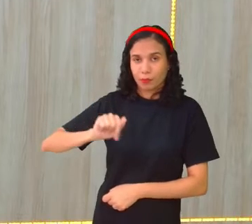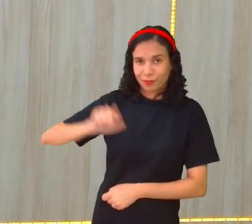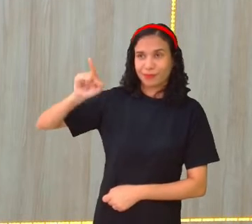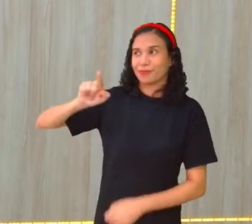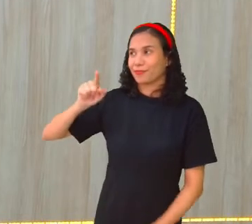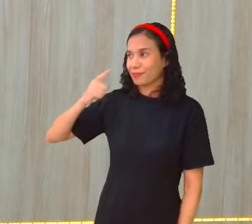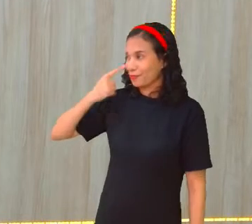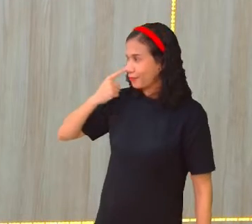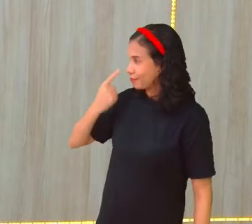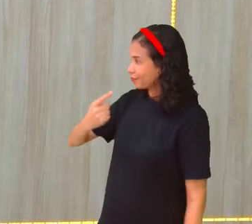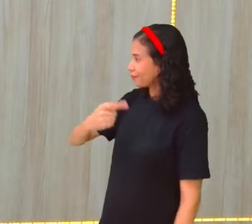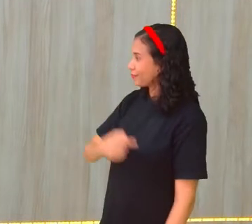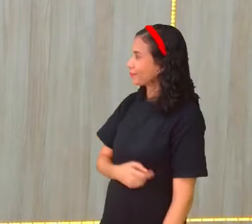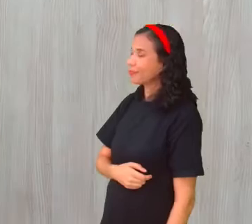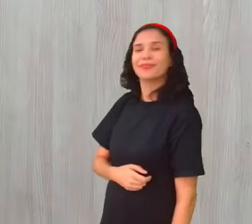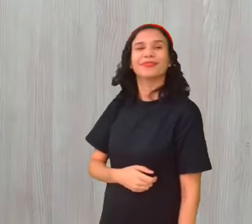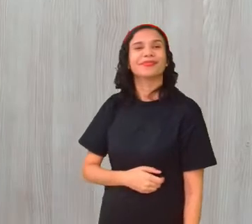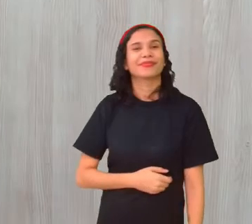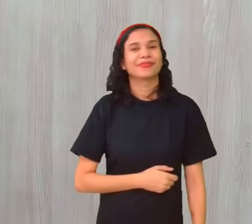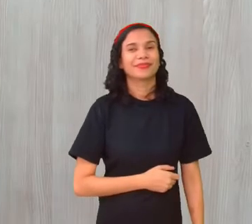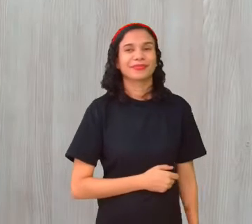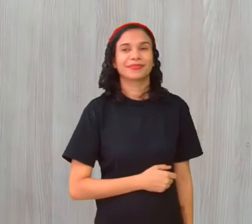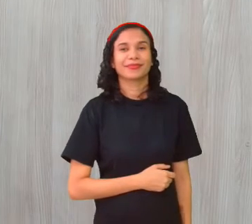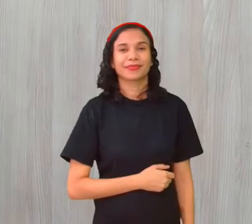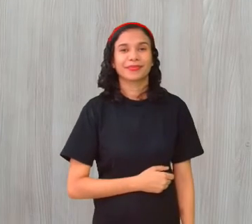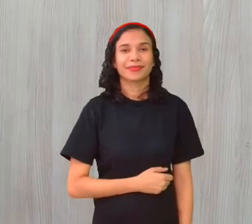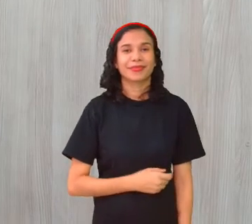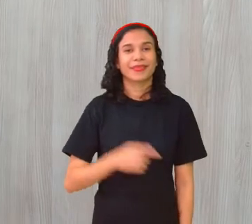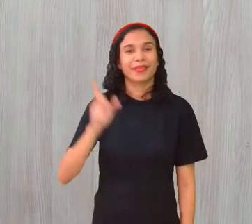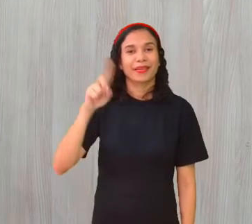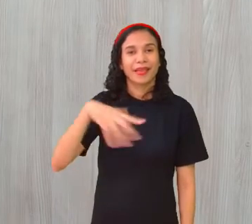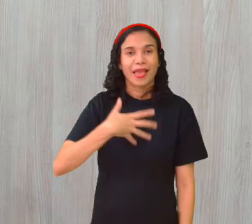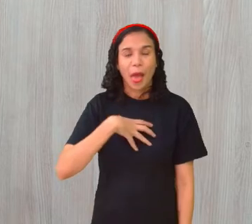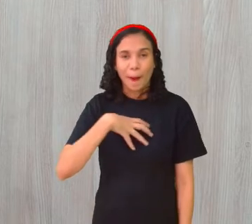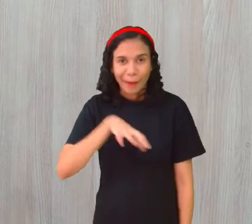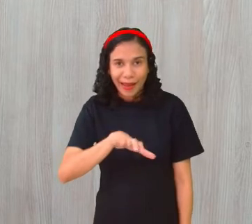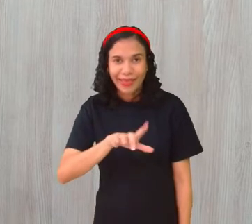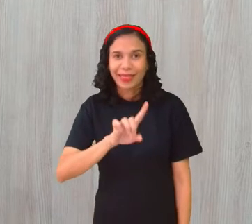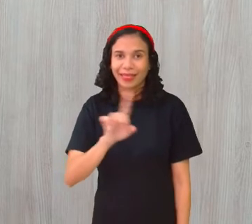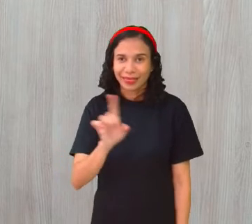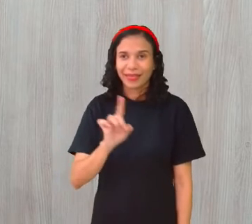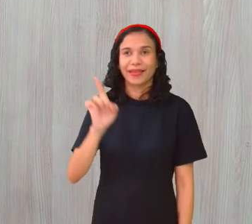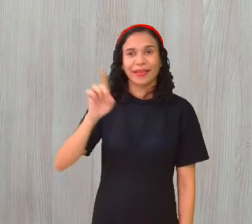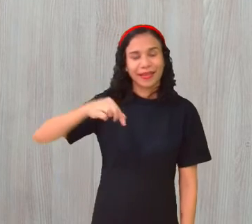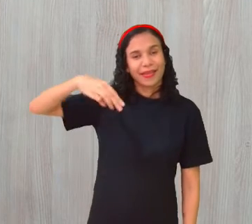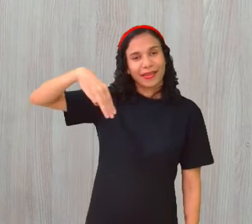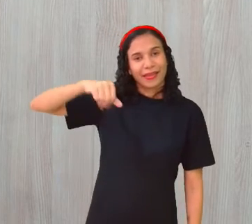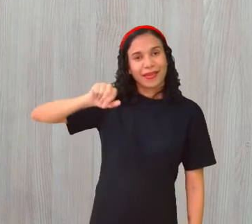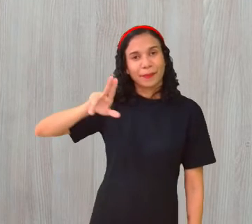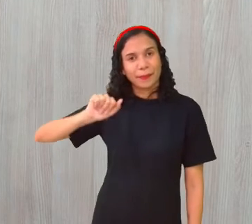Olha aí, né, não, professor? Não é o baianinho de Mauá, não, o sinuqueiro, não. Daqui a pouco você vai saber quem